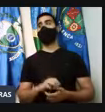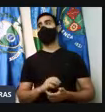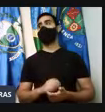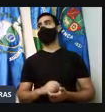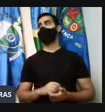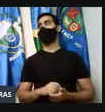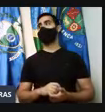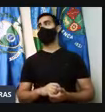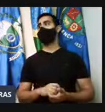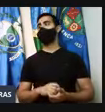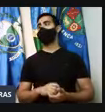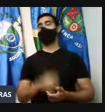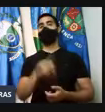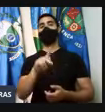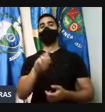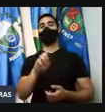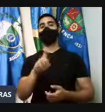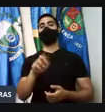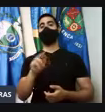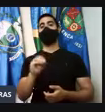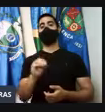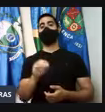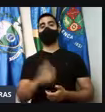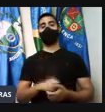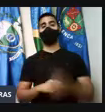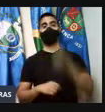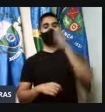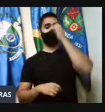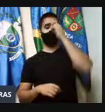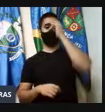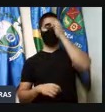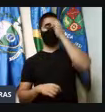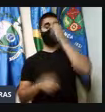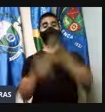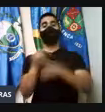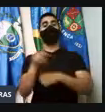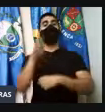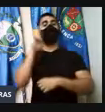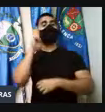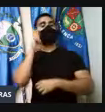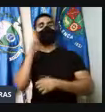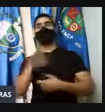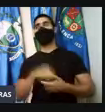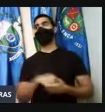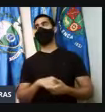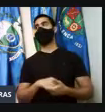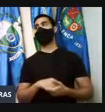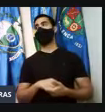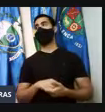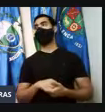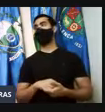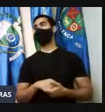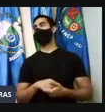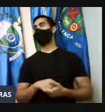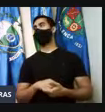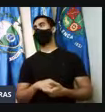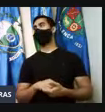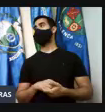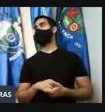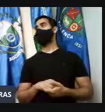Michele Cabral, Pedro Paulo Magalhães Graça, membro, e Rafael de Oliveira Tavares não se encontra presente, mas